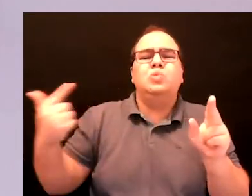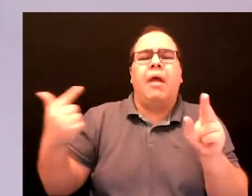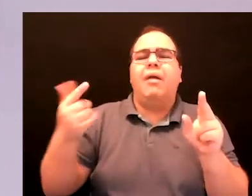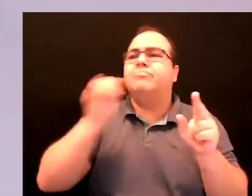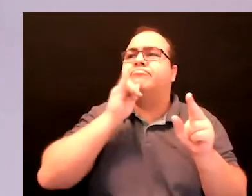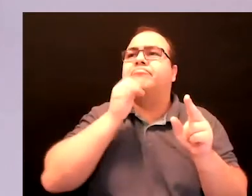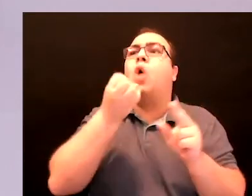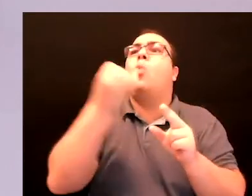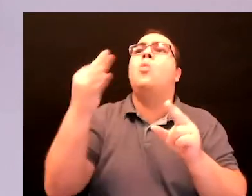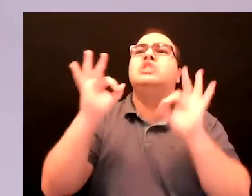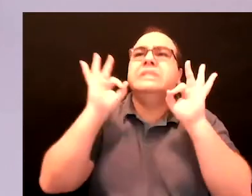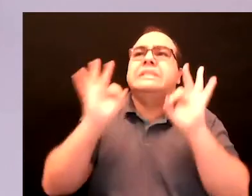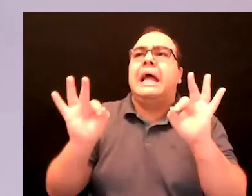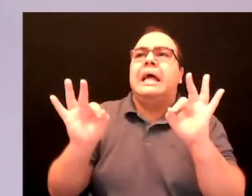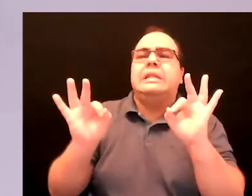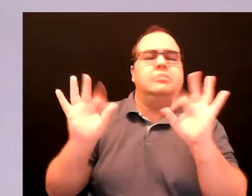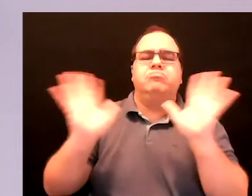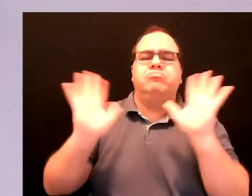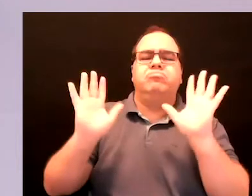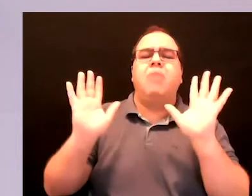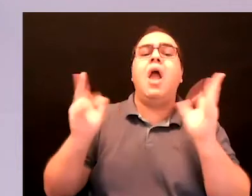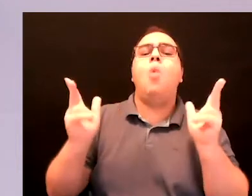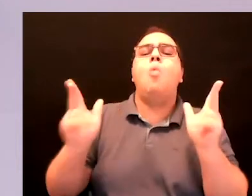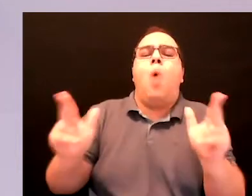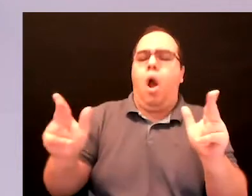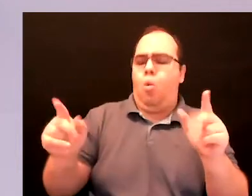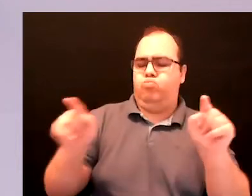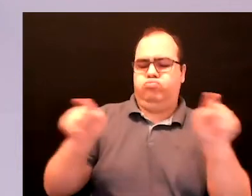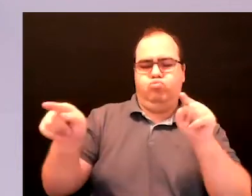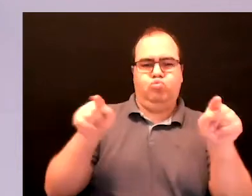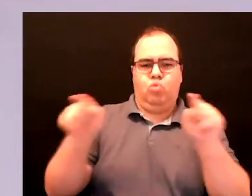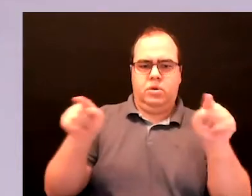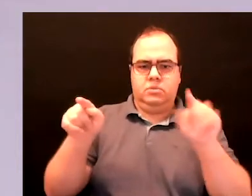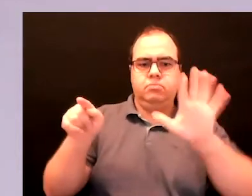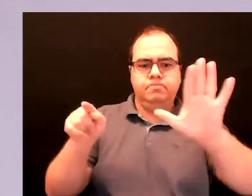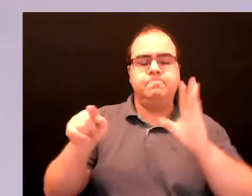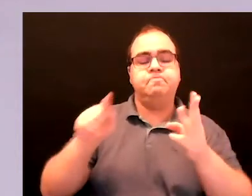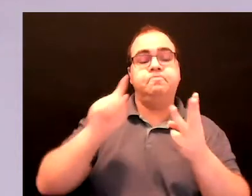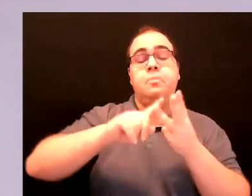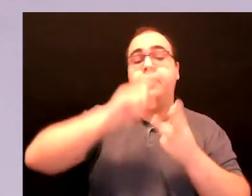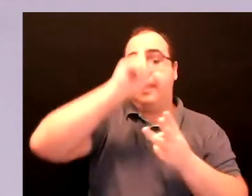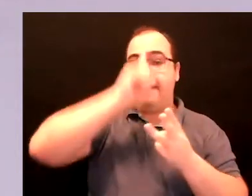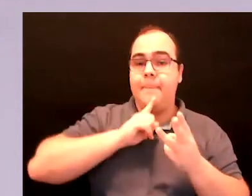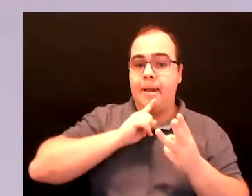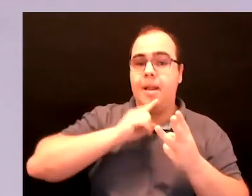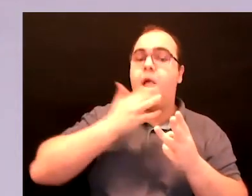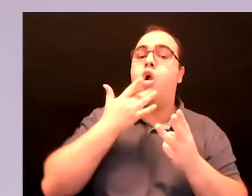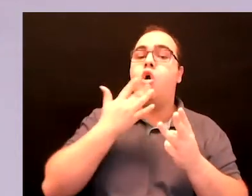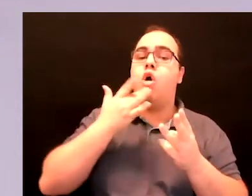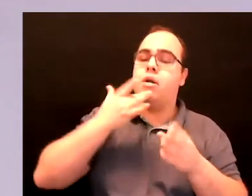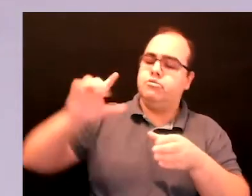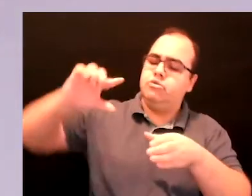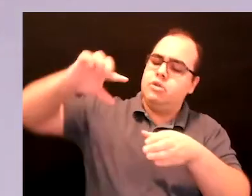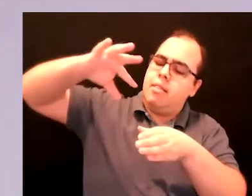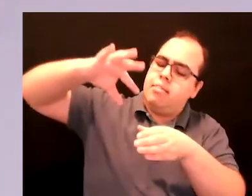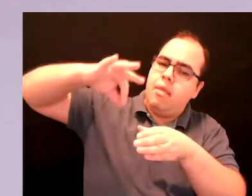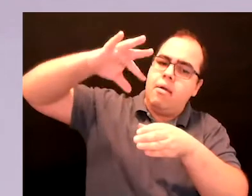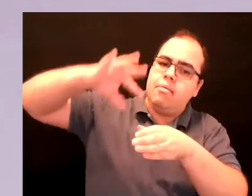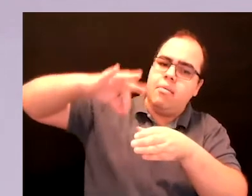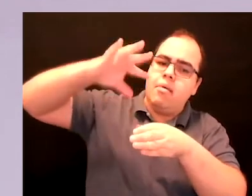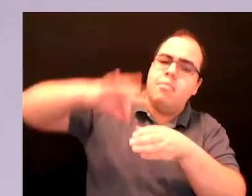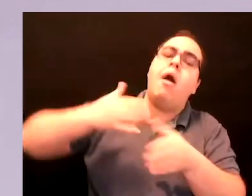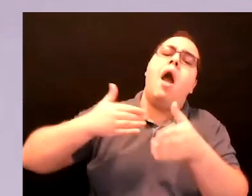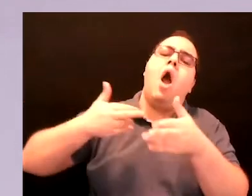ser uma medida fixa, mas você utiliza ali a mesma quantidade dos dois. Então, vou pegar o corante amarelo e pingar